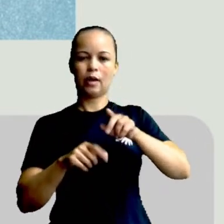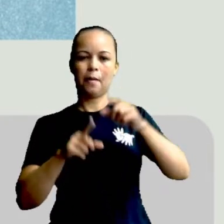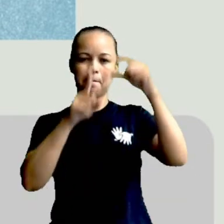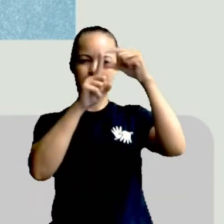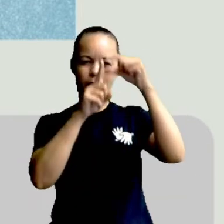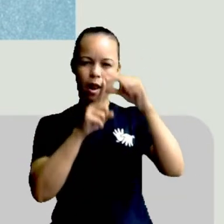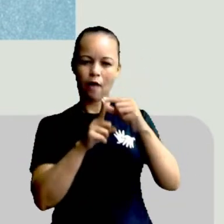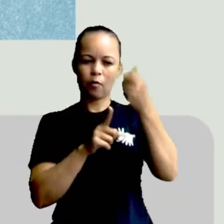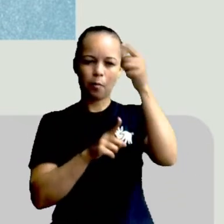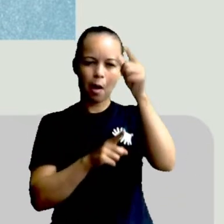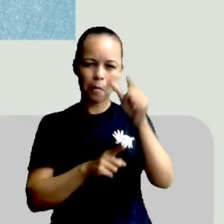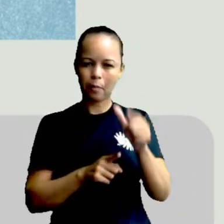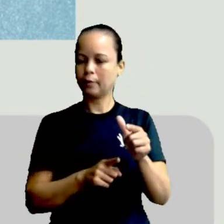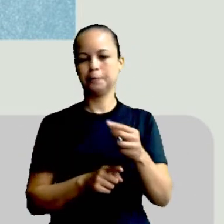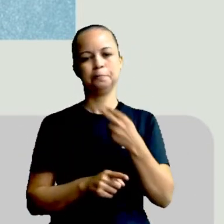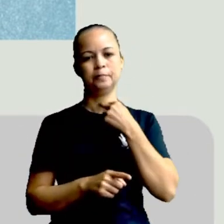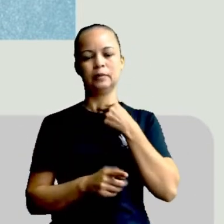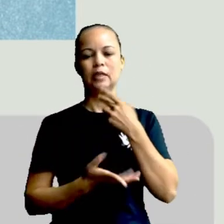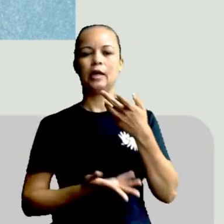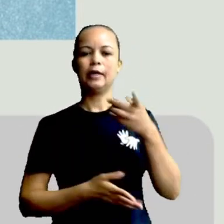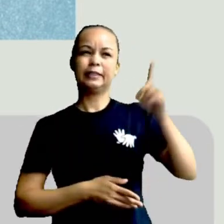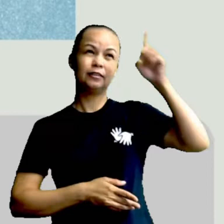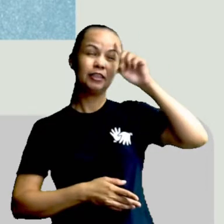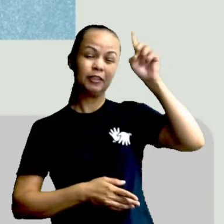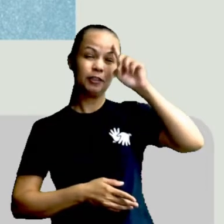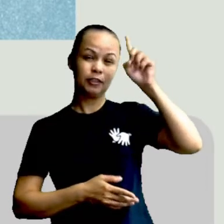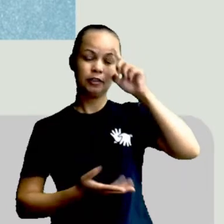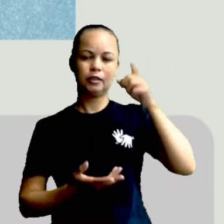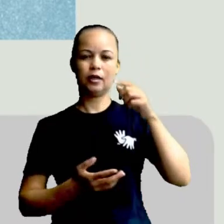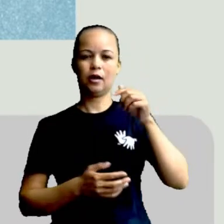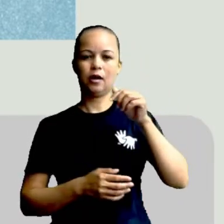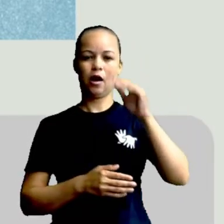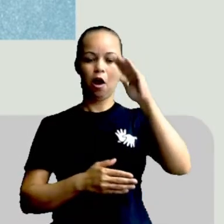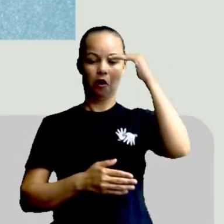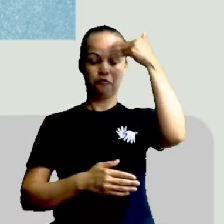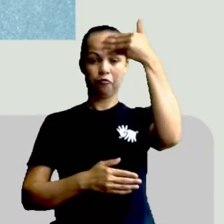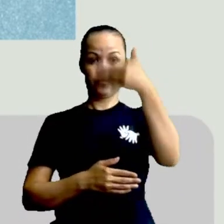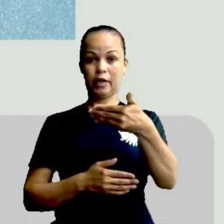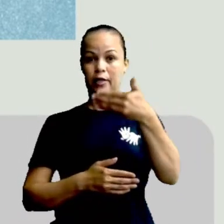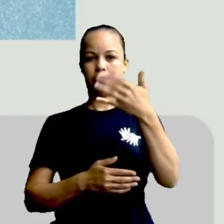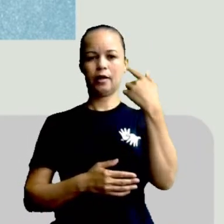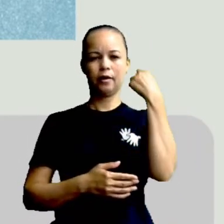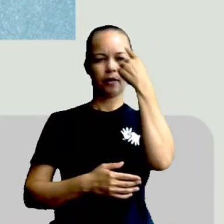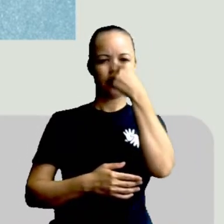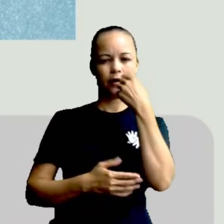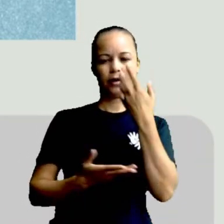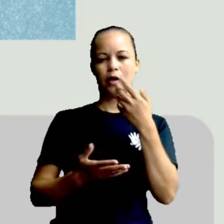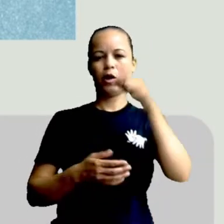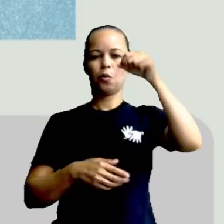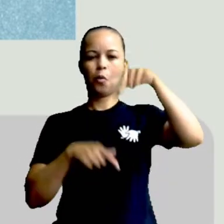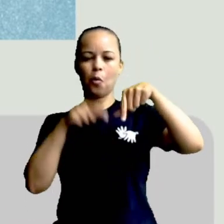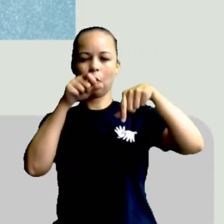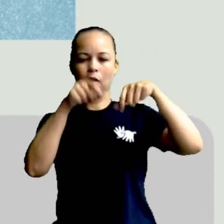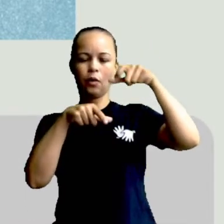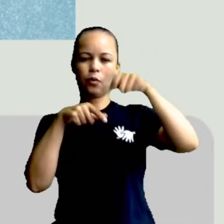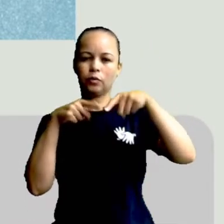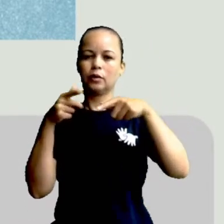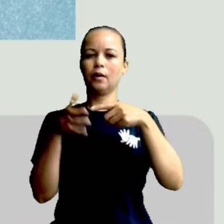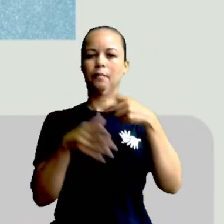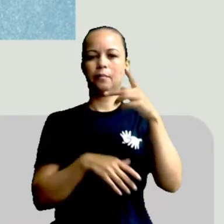aí os exemplos dia a dia frente a frente cara a cara gota a gota